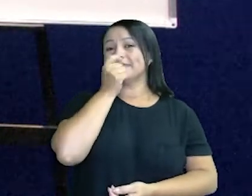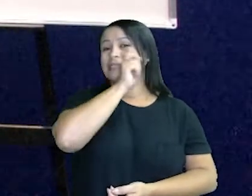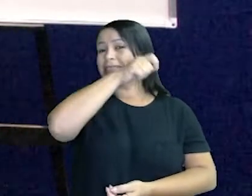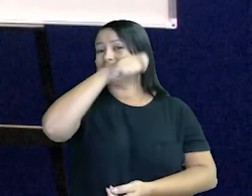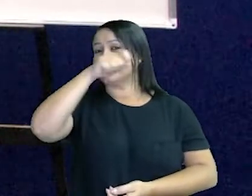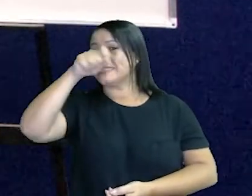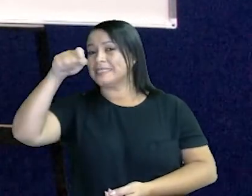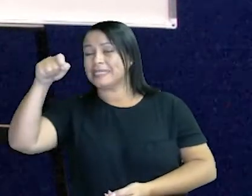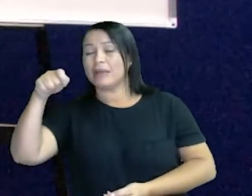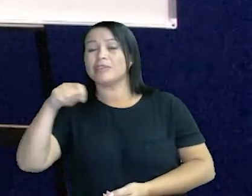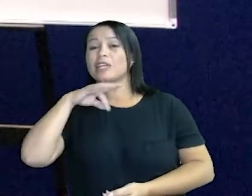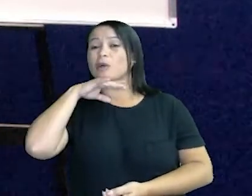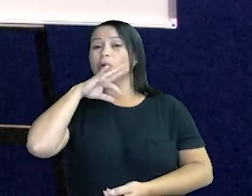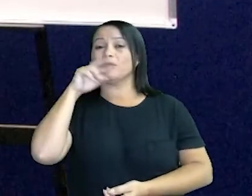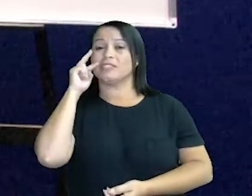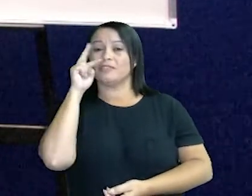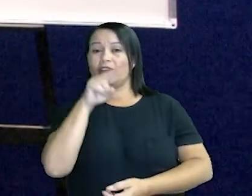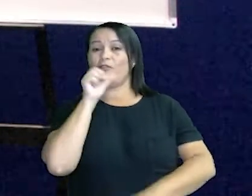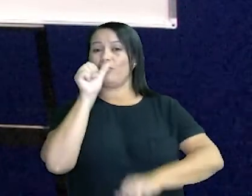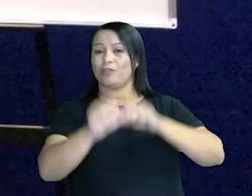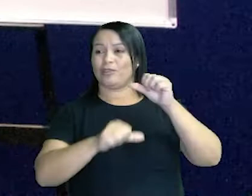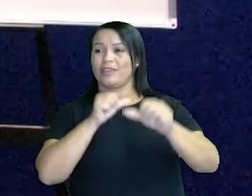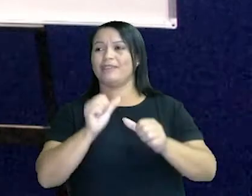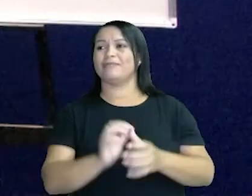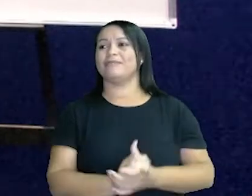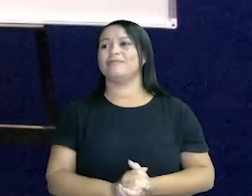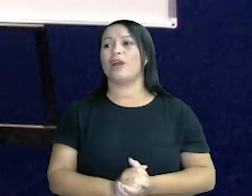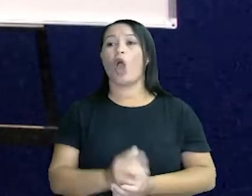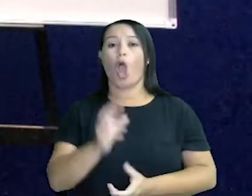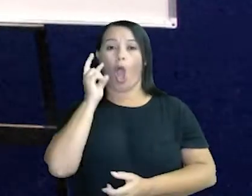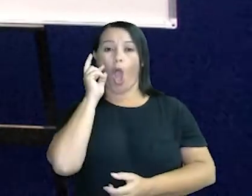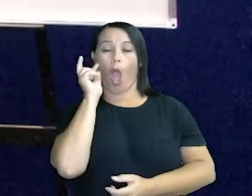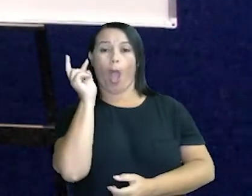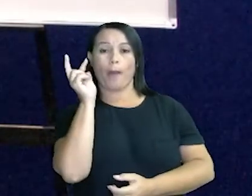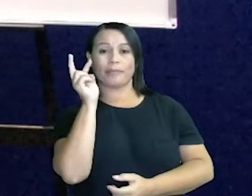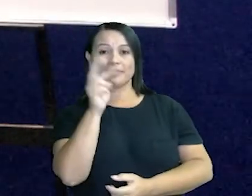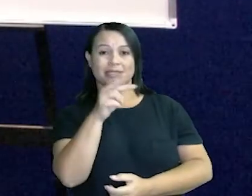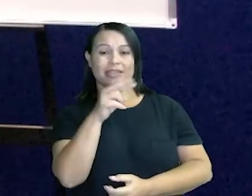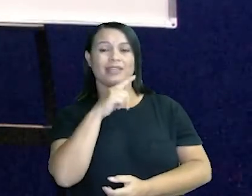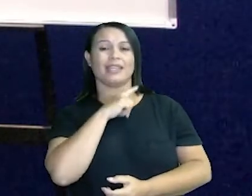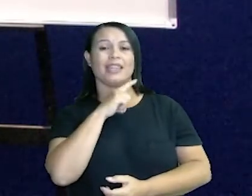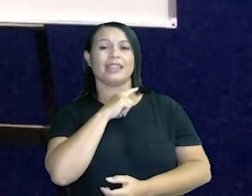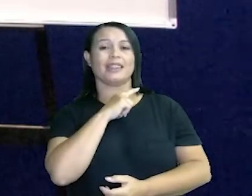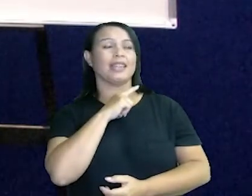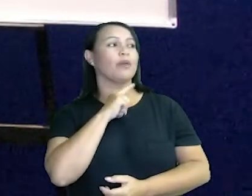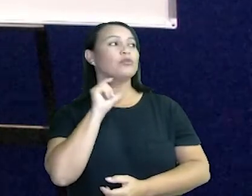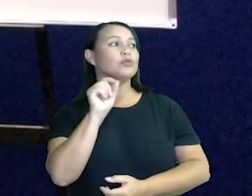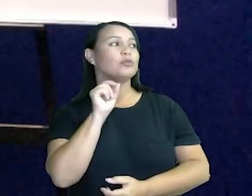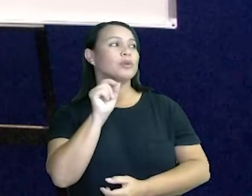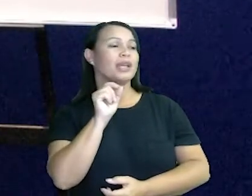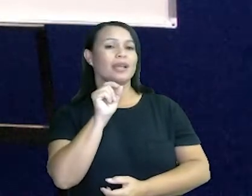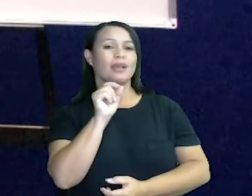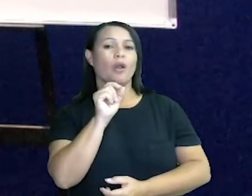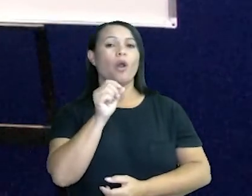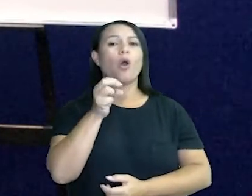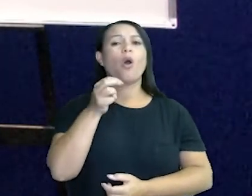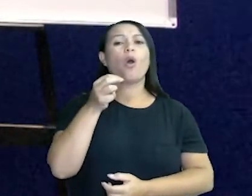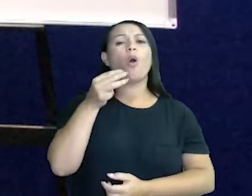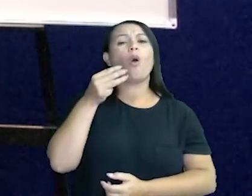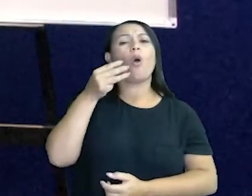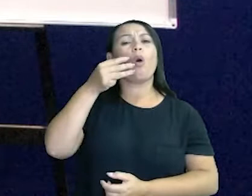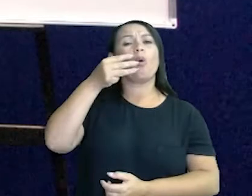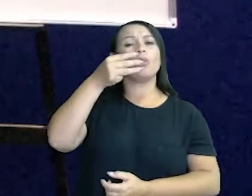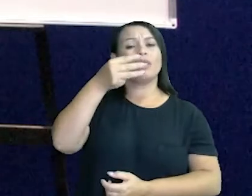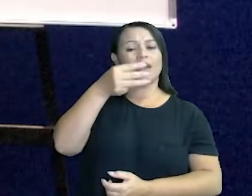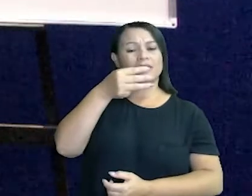ficar ruim para vocês visualizarem tá vou trocar Então olha aqui ó nós temos o três Tá certo uma